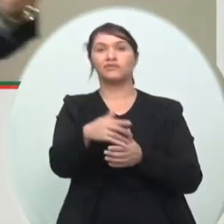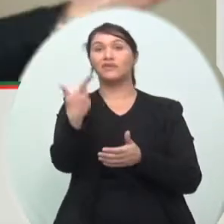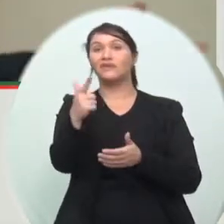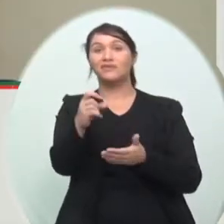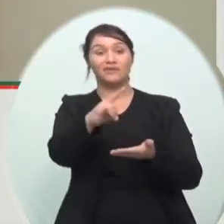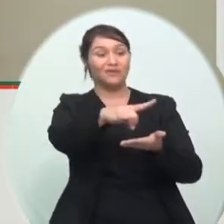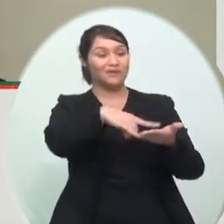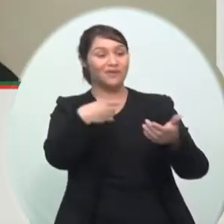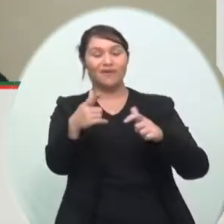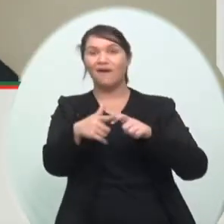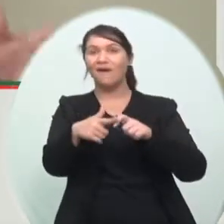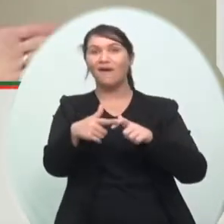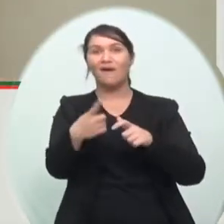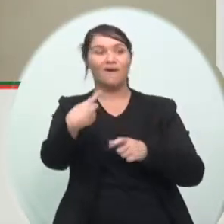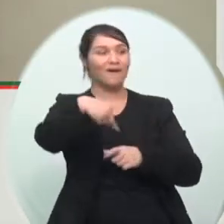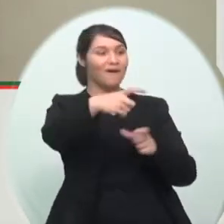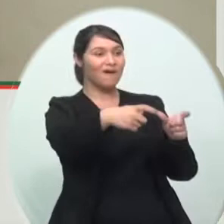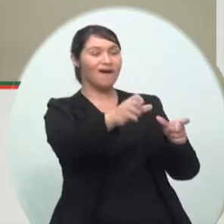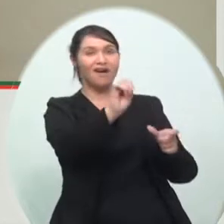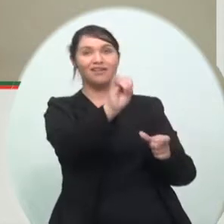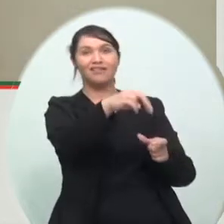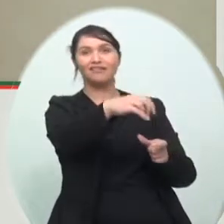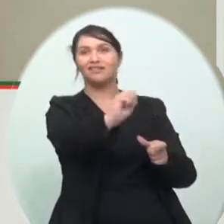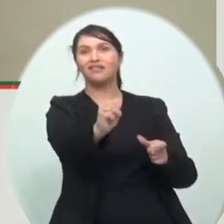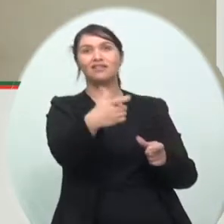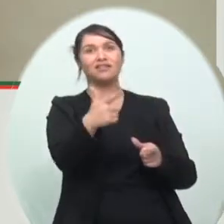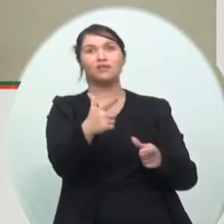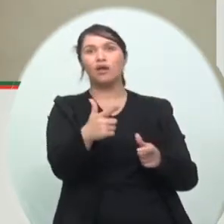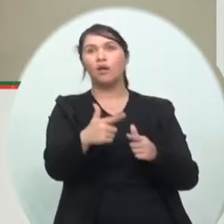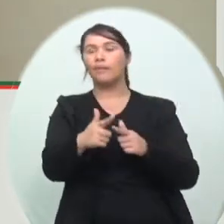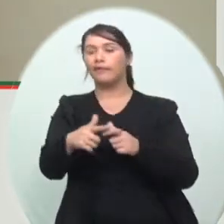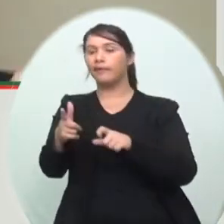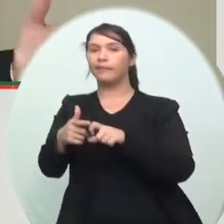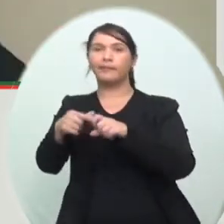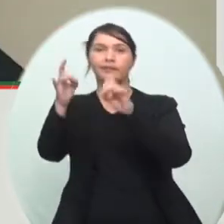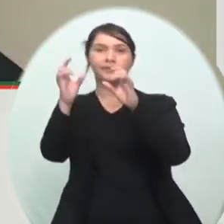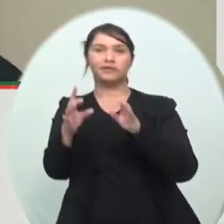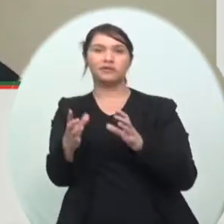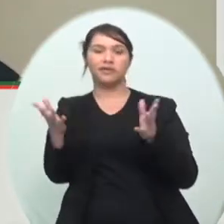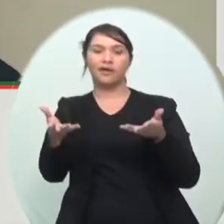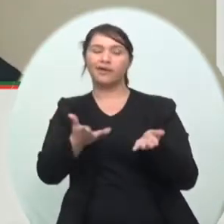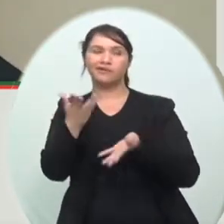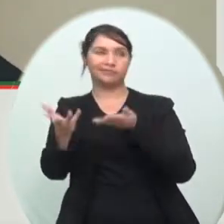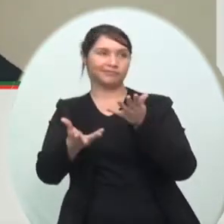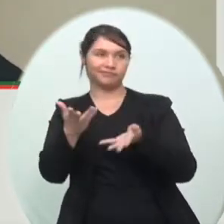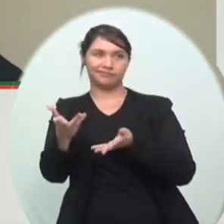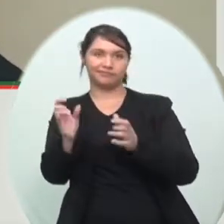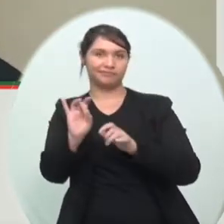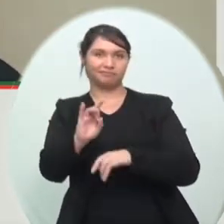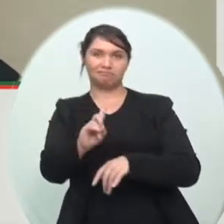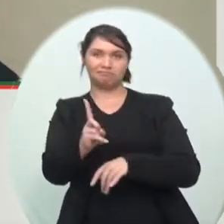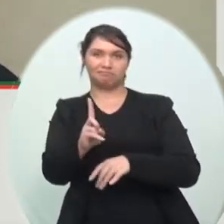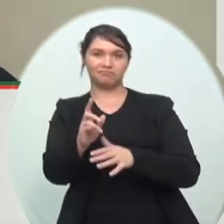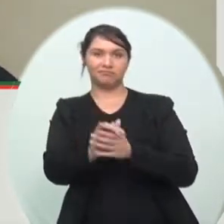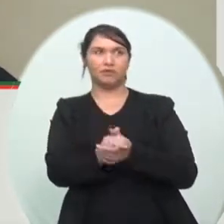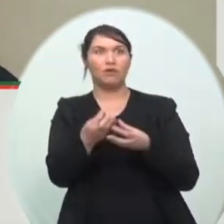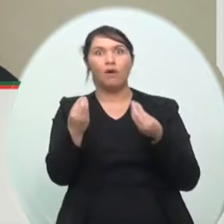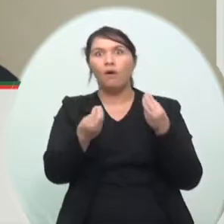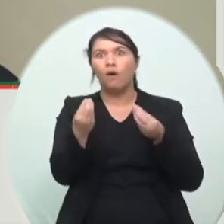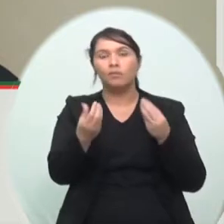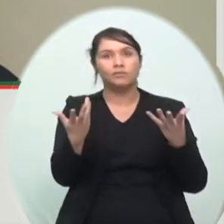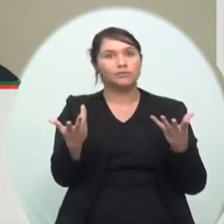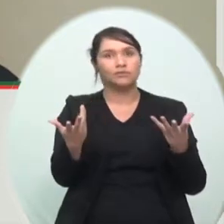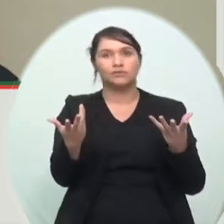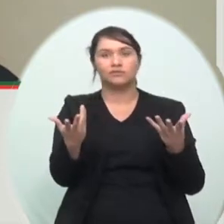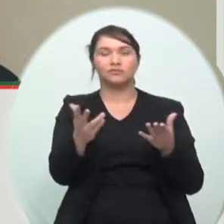para chegar no INSS, porque o médico especialista não está atendendo o cidadão. Aí o que está acontecendo com a